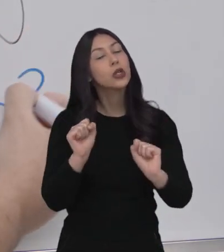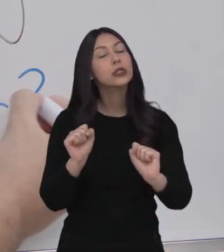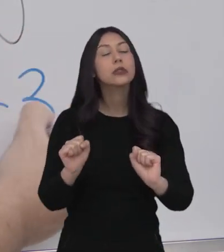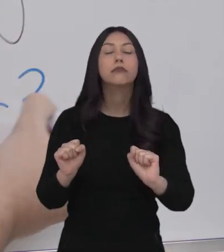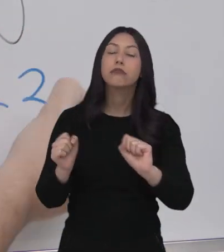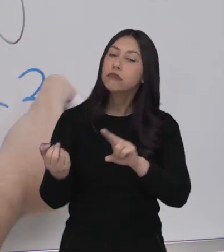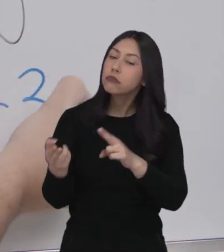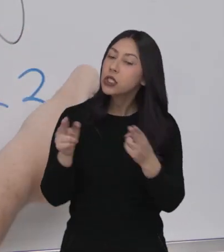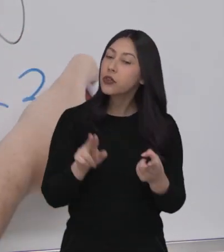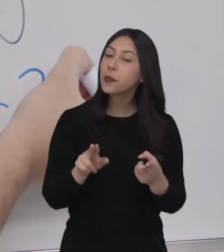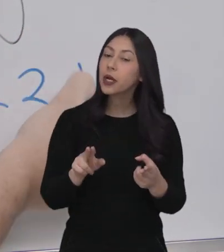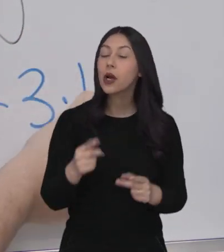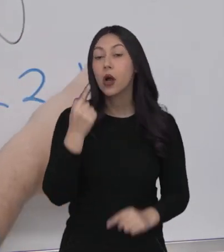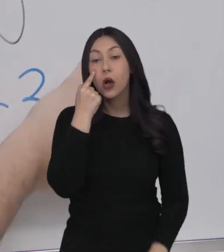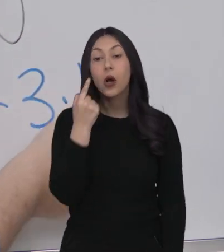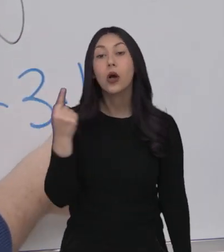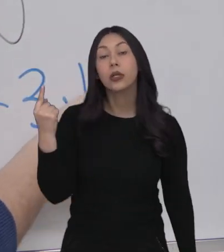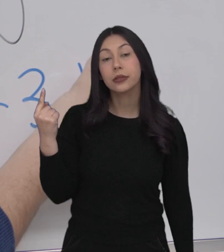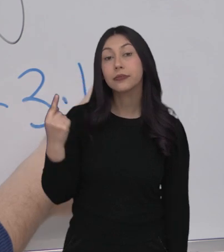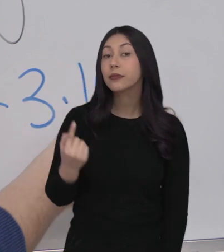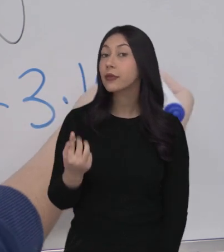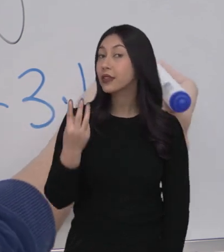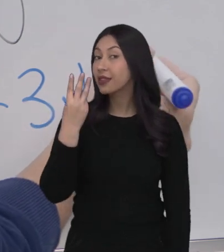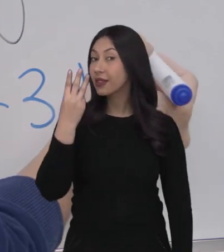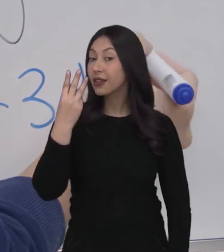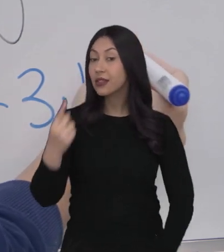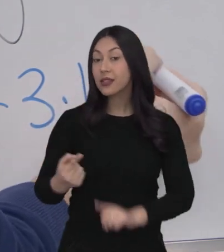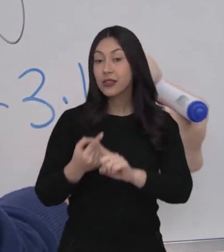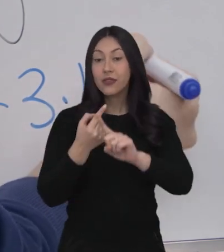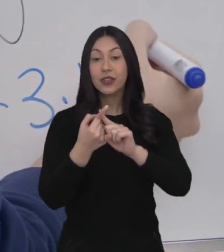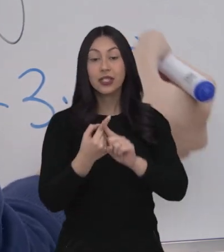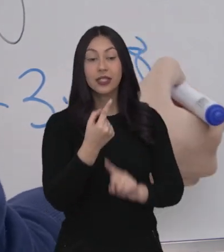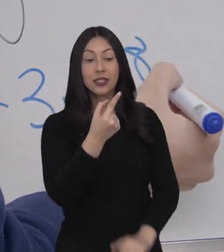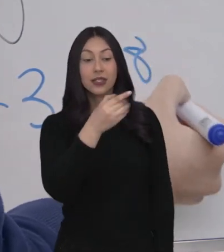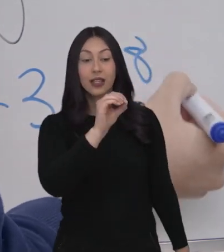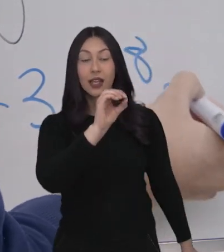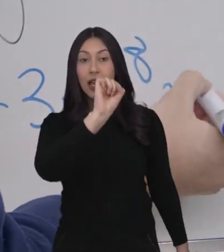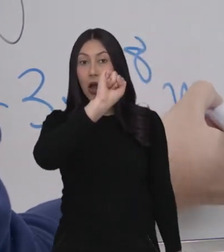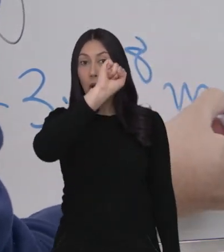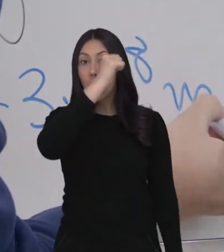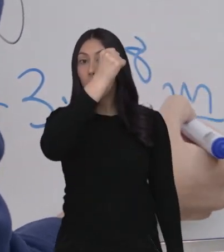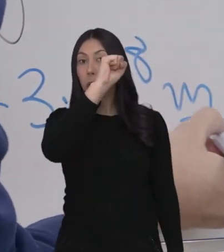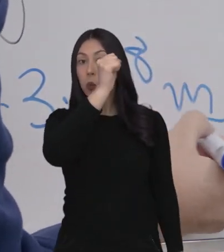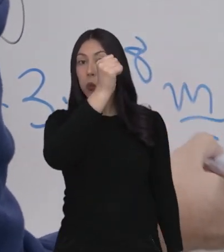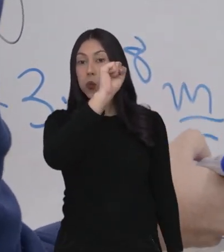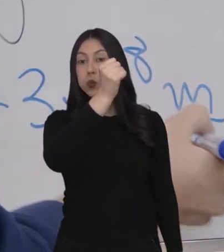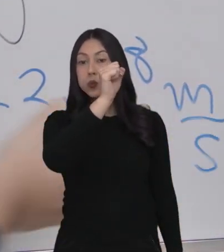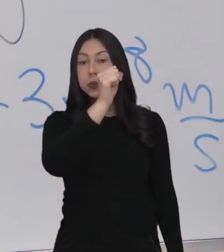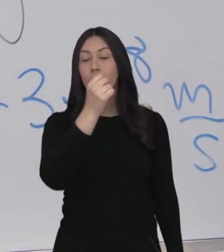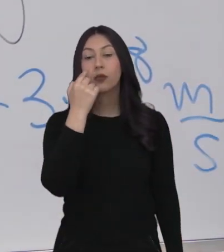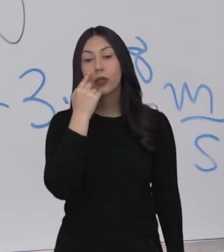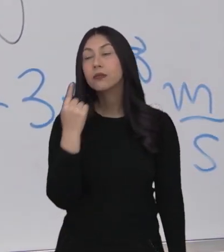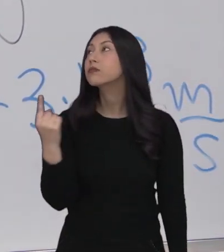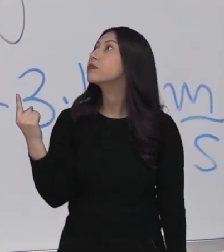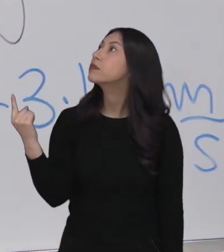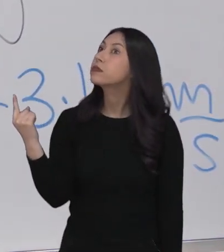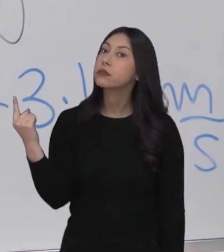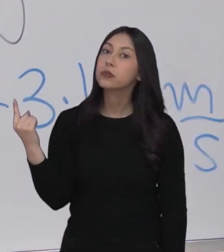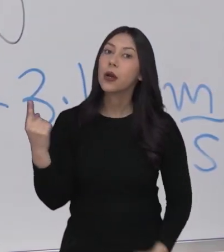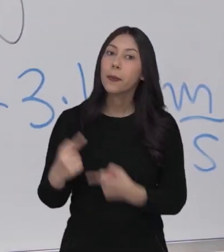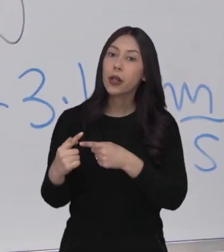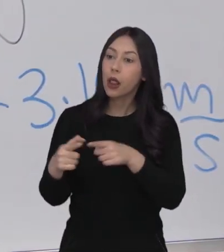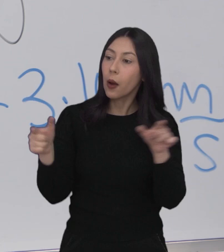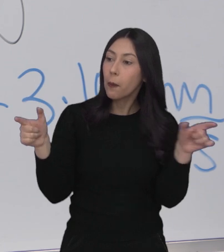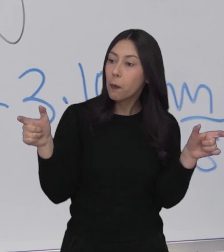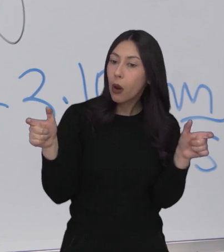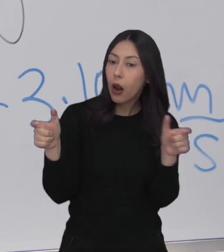outra maneira, escrevendo como sendo 3 vezes 10 à oitava metros por segundo. Porque justamente